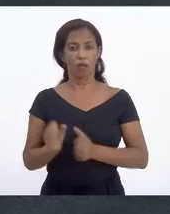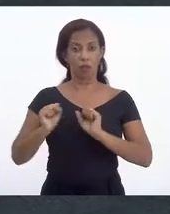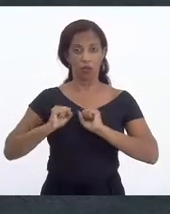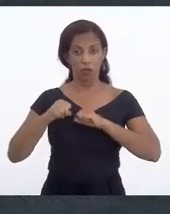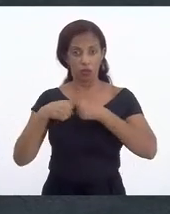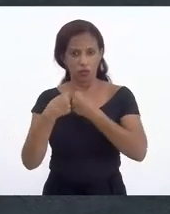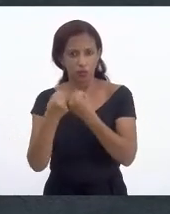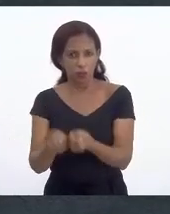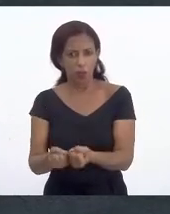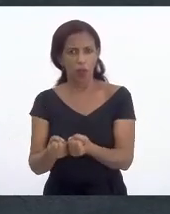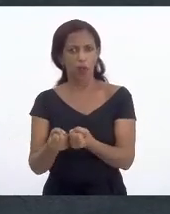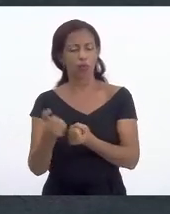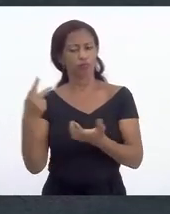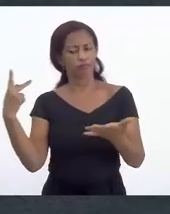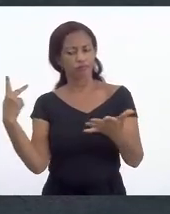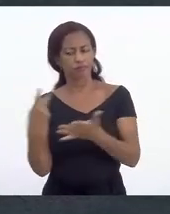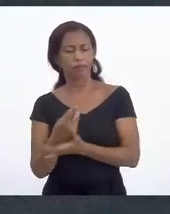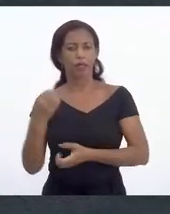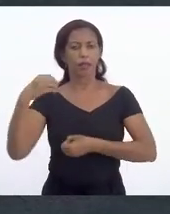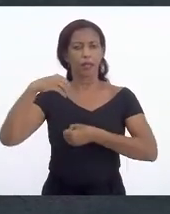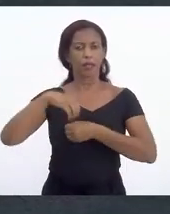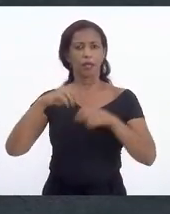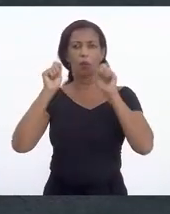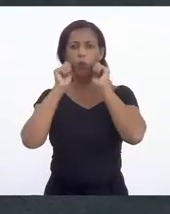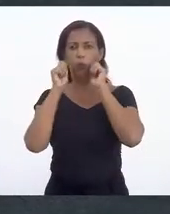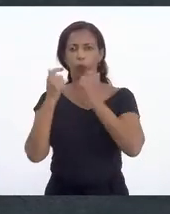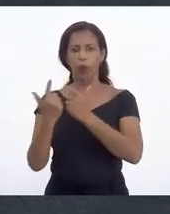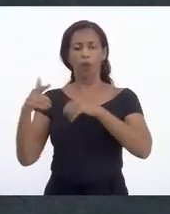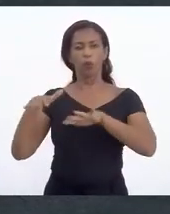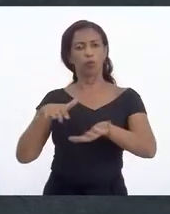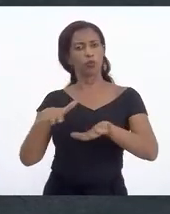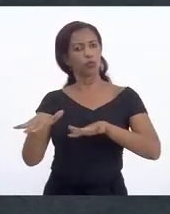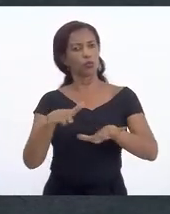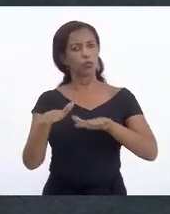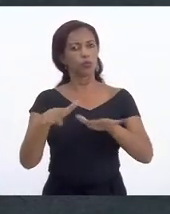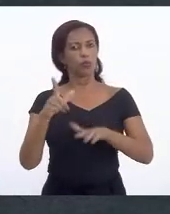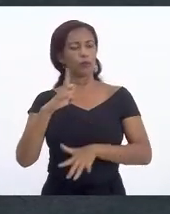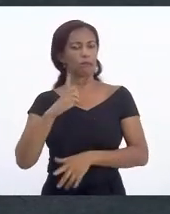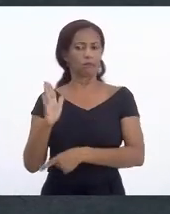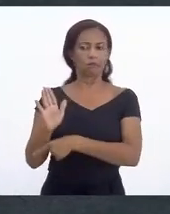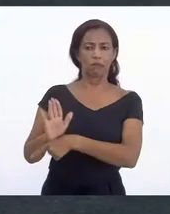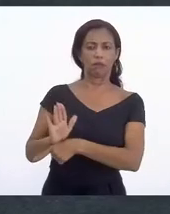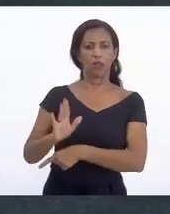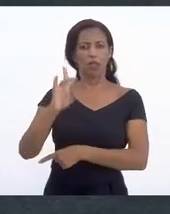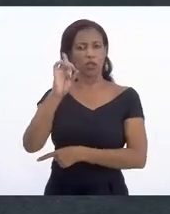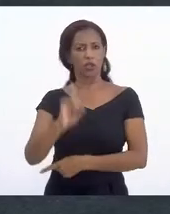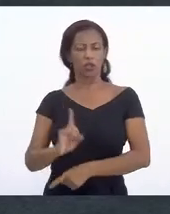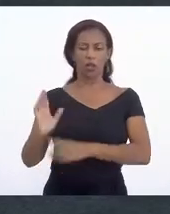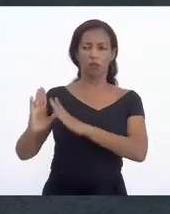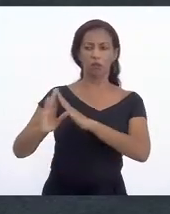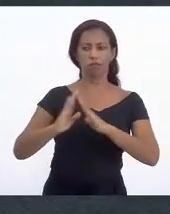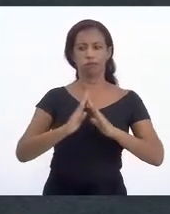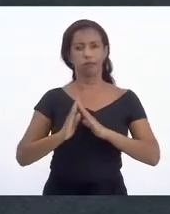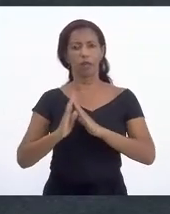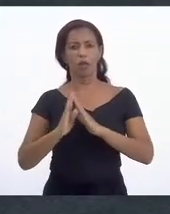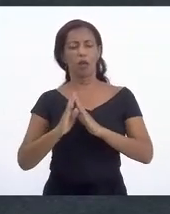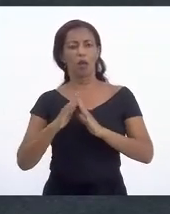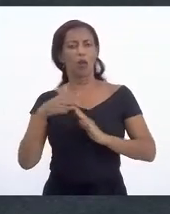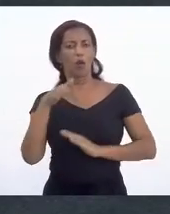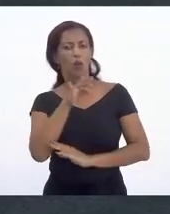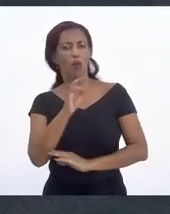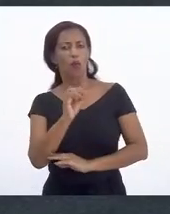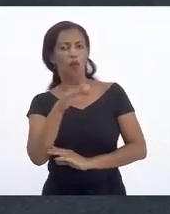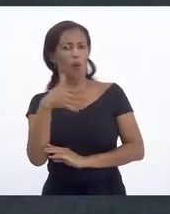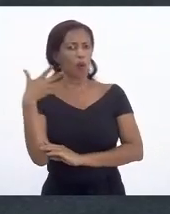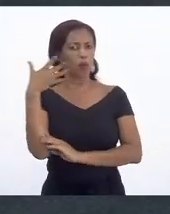esforços que nós temos feito aqui na Assembleia Legislativa, dialogando com os movimentos que defendem o direito à habitação, o Fórum Nacional